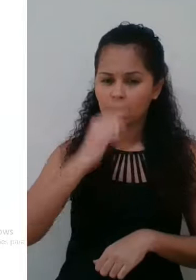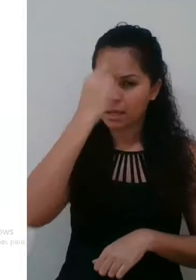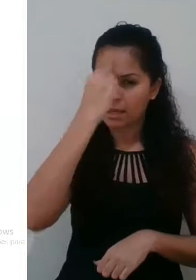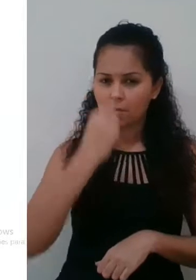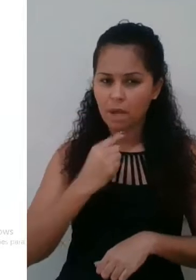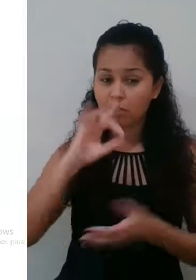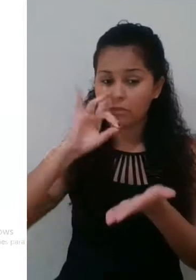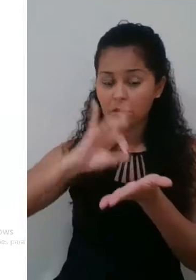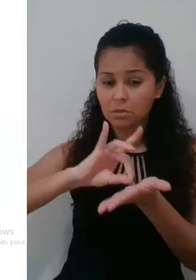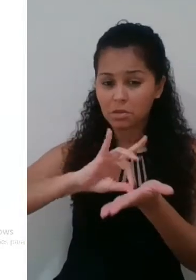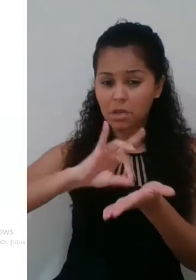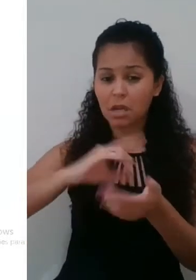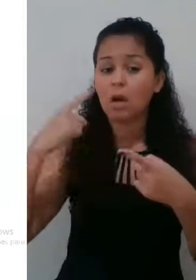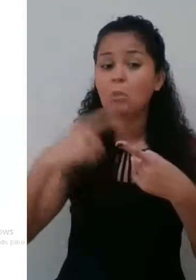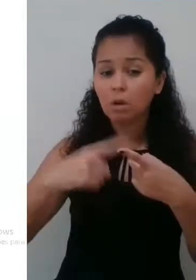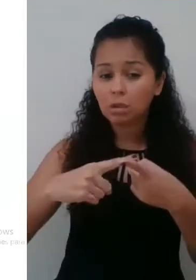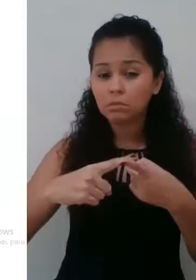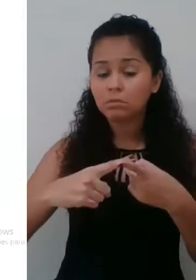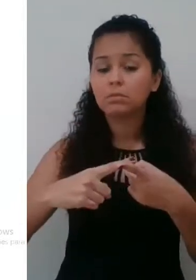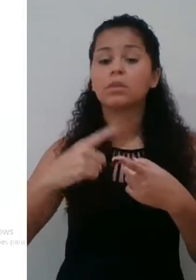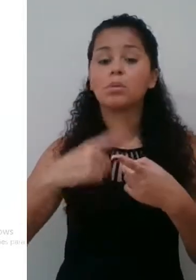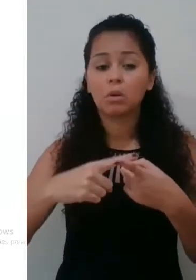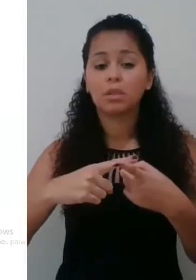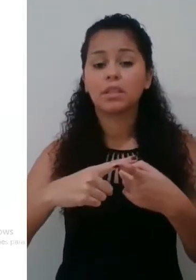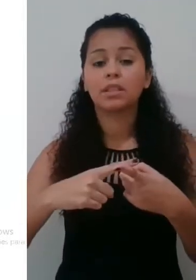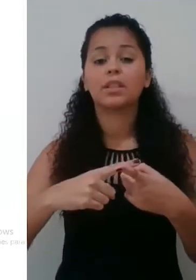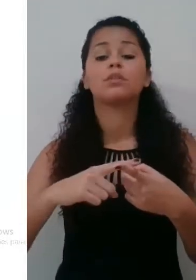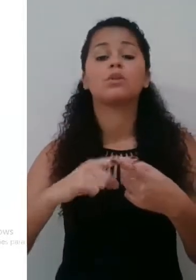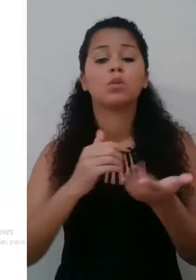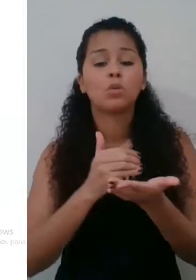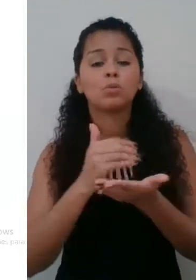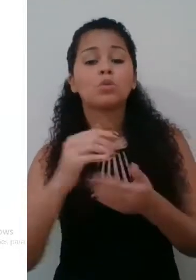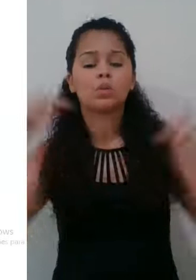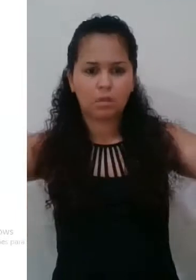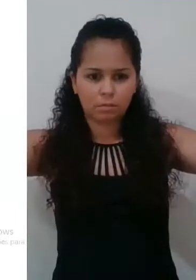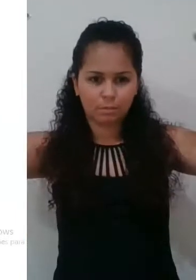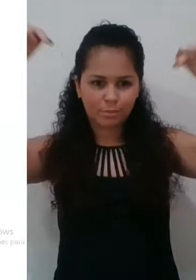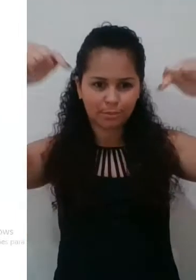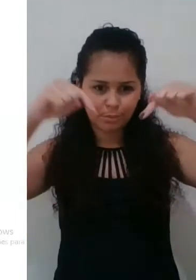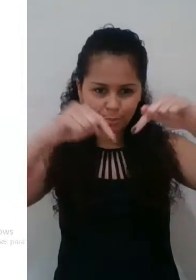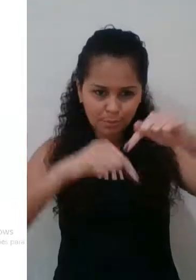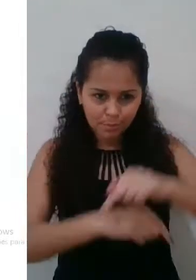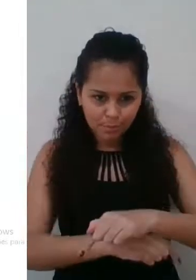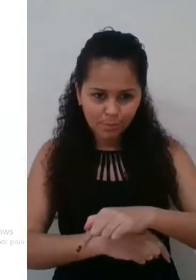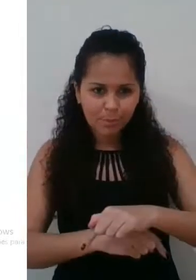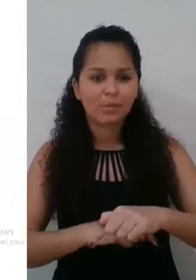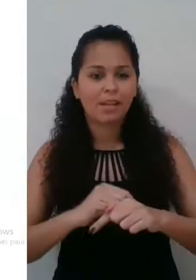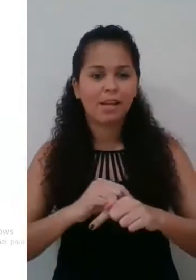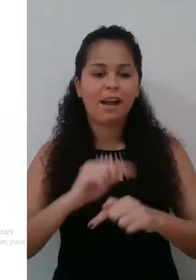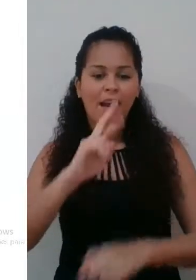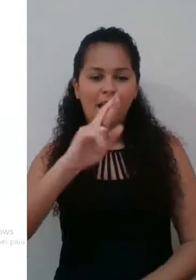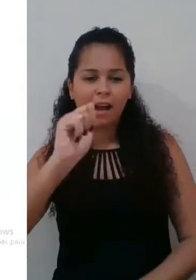real. Por que ela é real? Porque ela foi formada pelo cruzamento de raios luminosos propriamente dito,